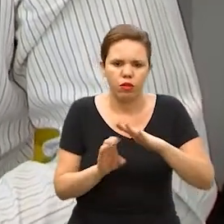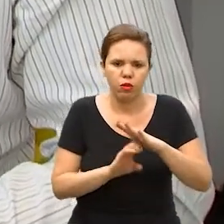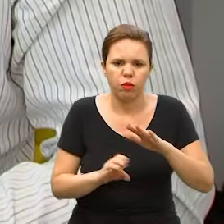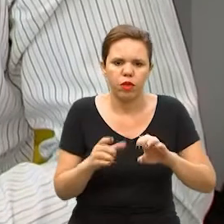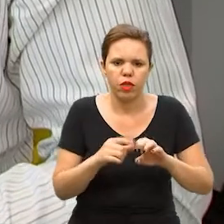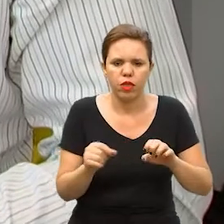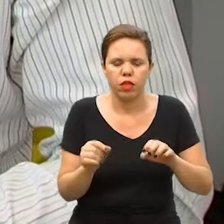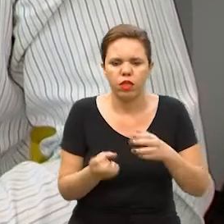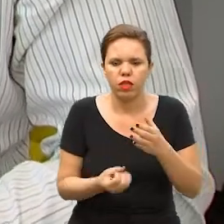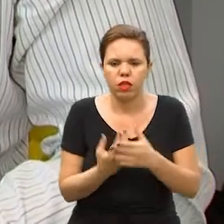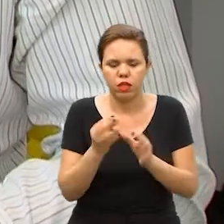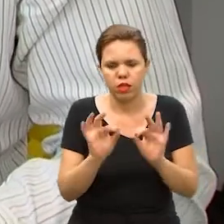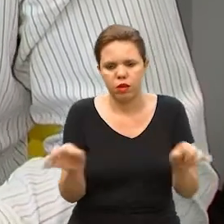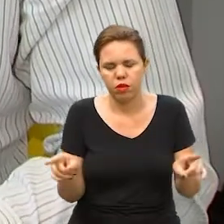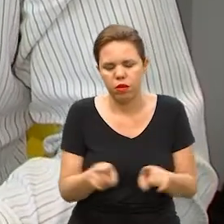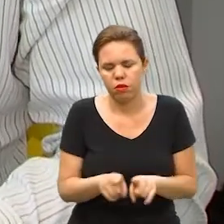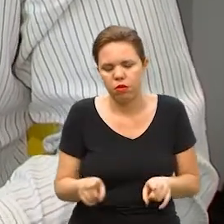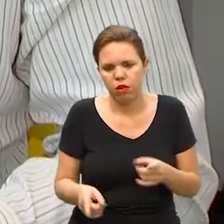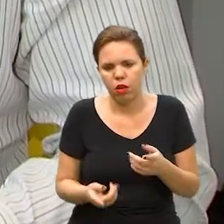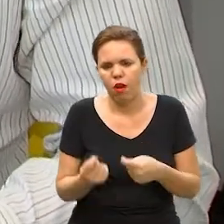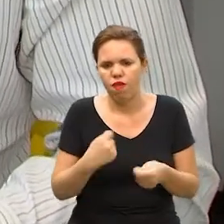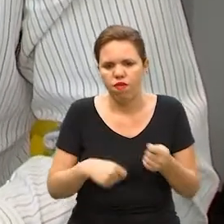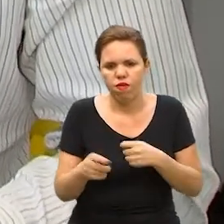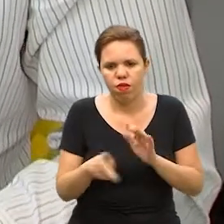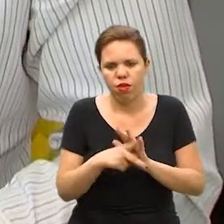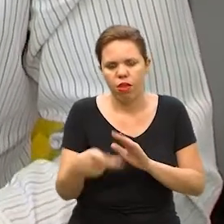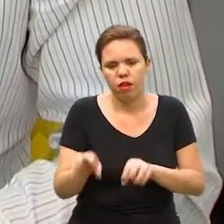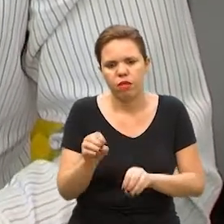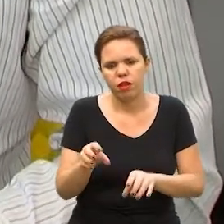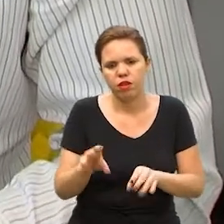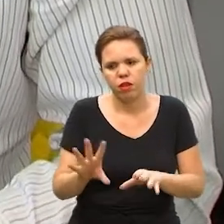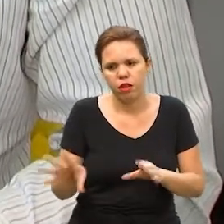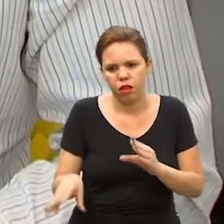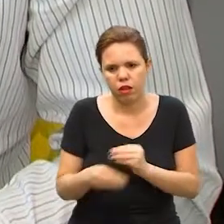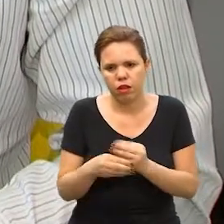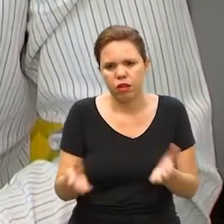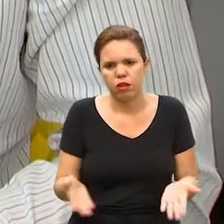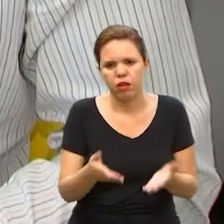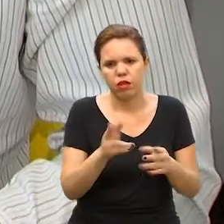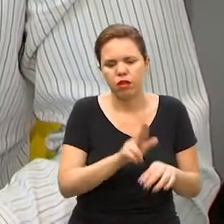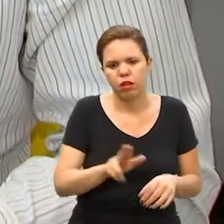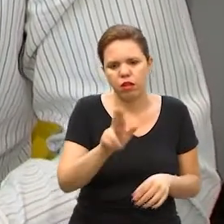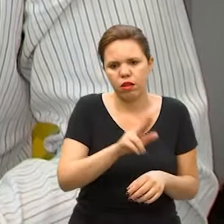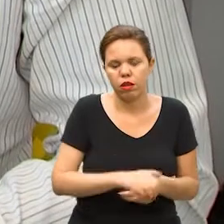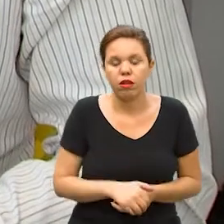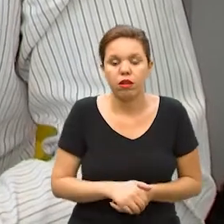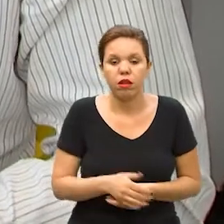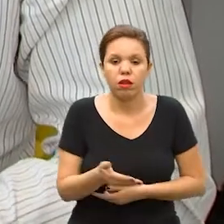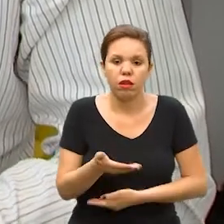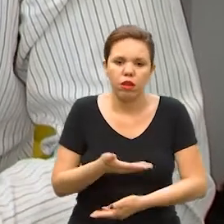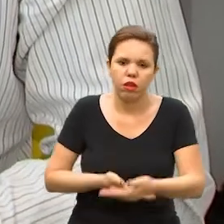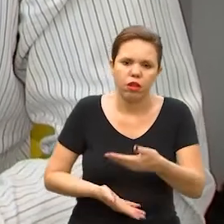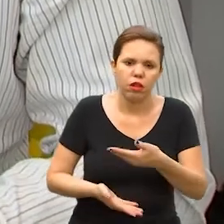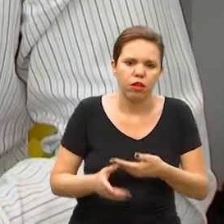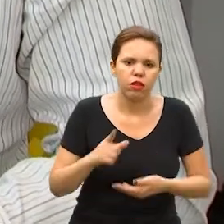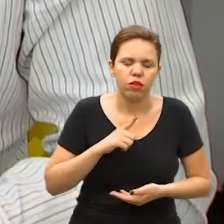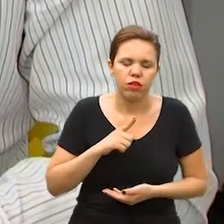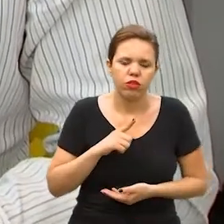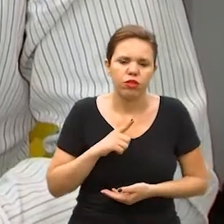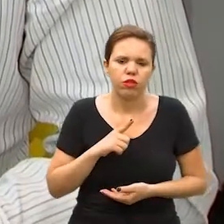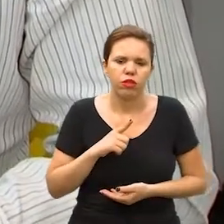eles podem gerir melhor seus negócios. Tudo isso foram contribuições que a gente deu para a universidade e em troca a gente